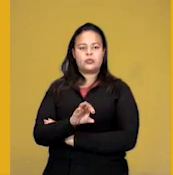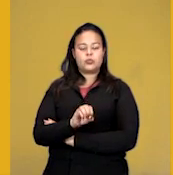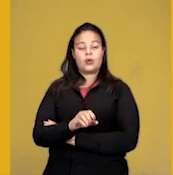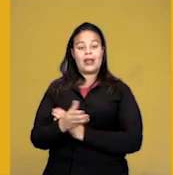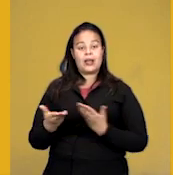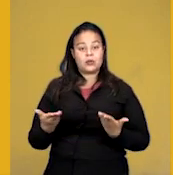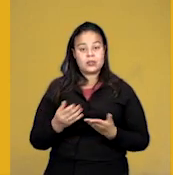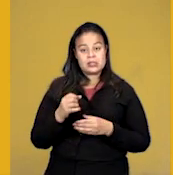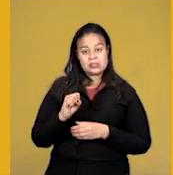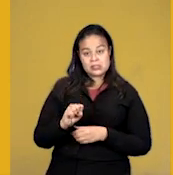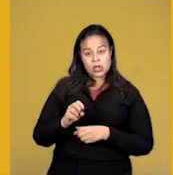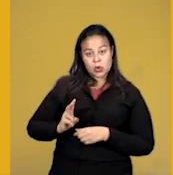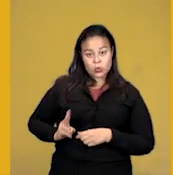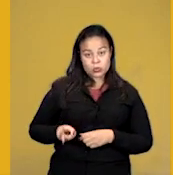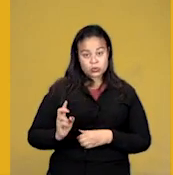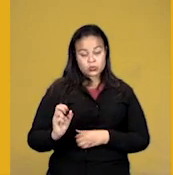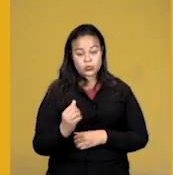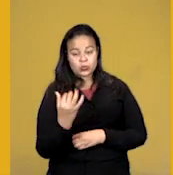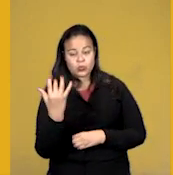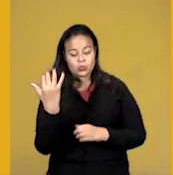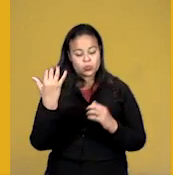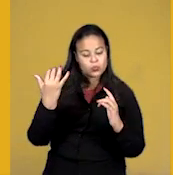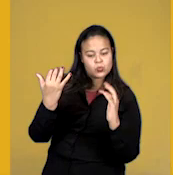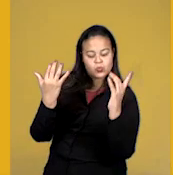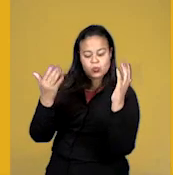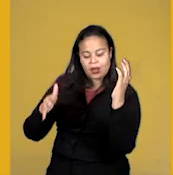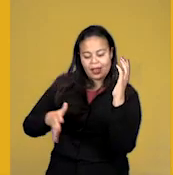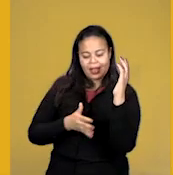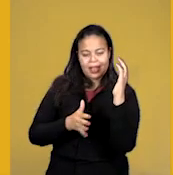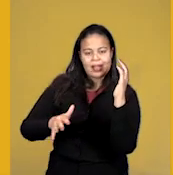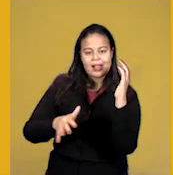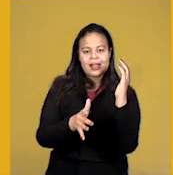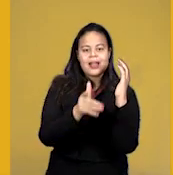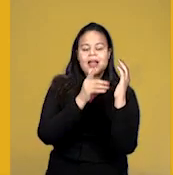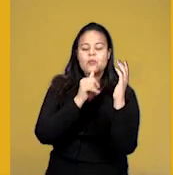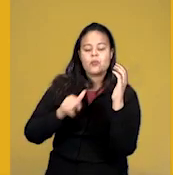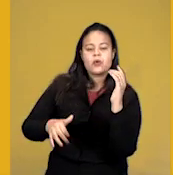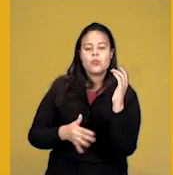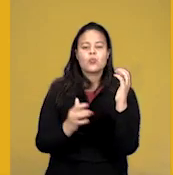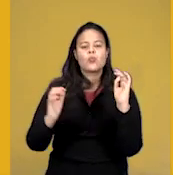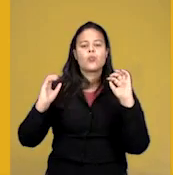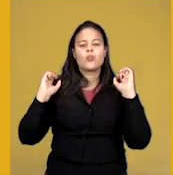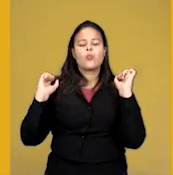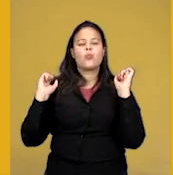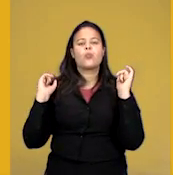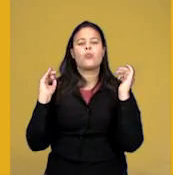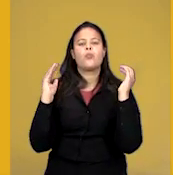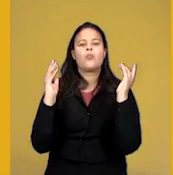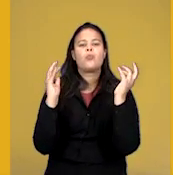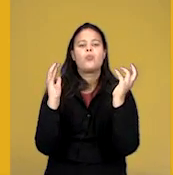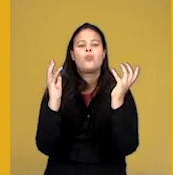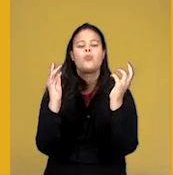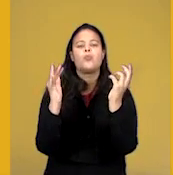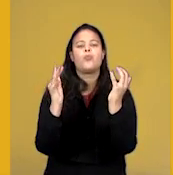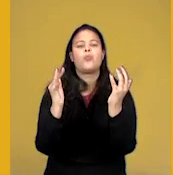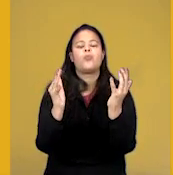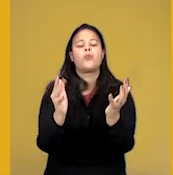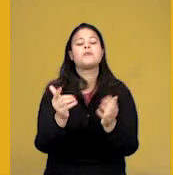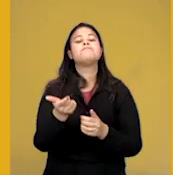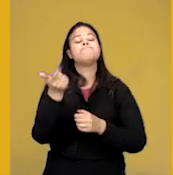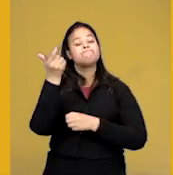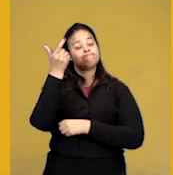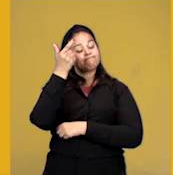que é essa mata que fica no entorno dos rios, se a gente preserva essa mata, a gente consegue manter aquele